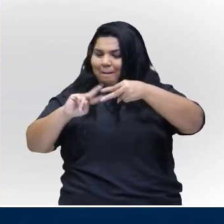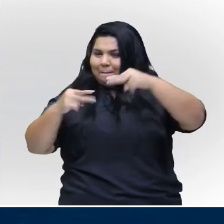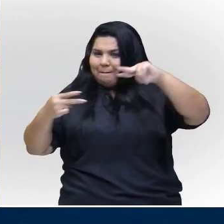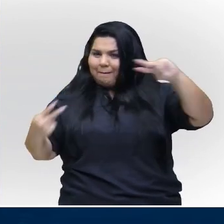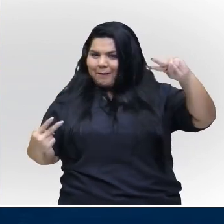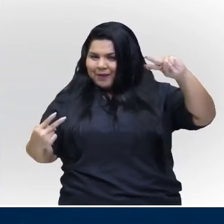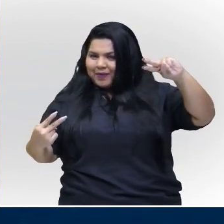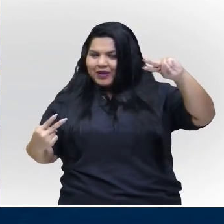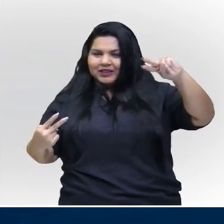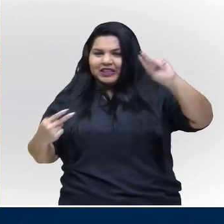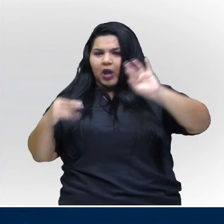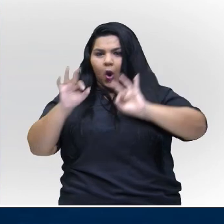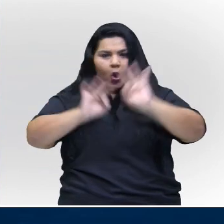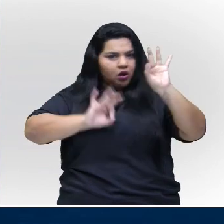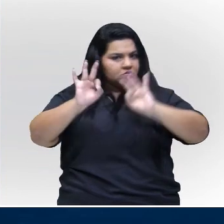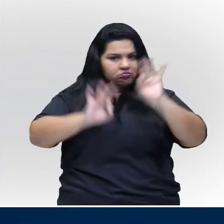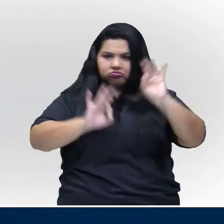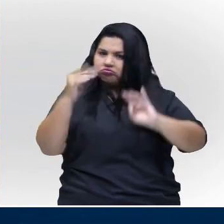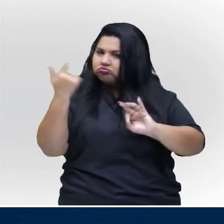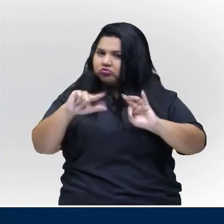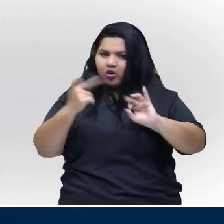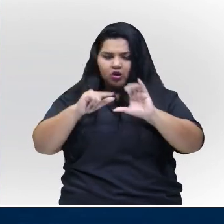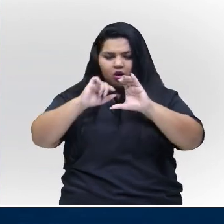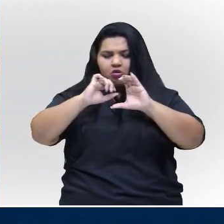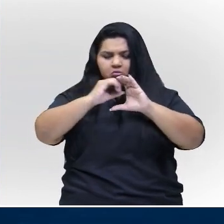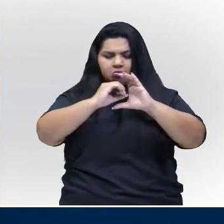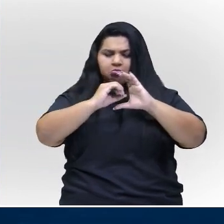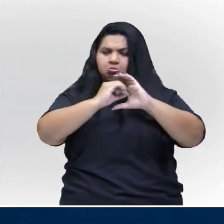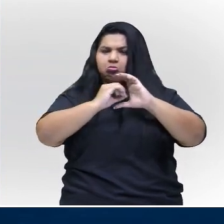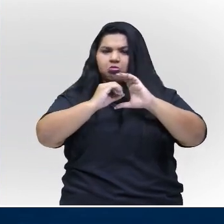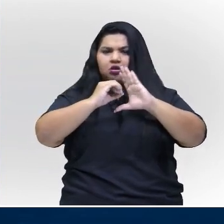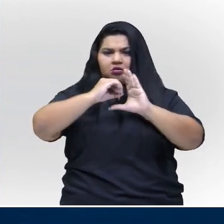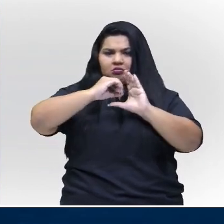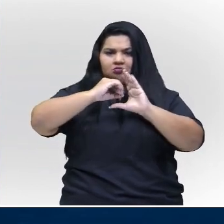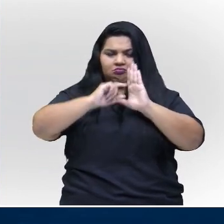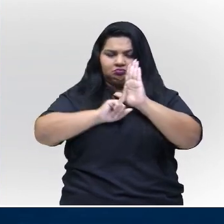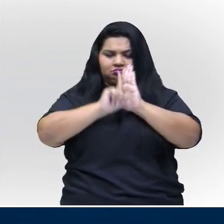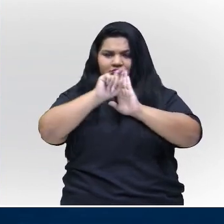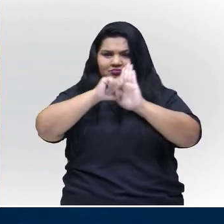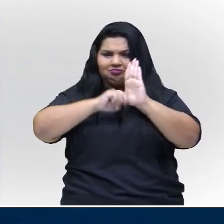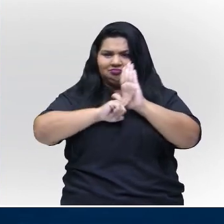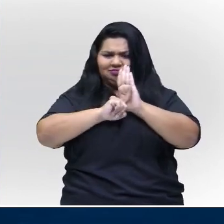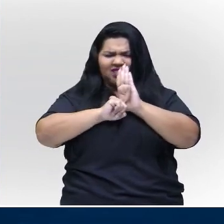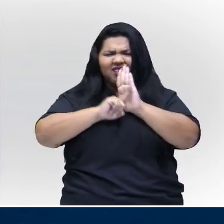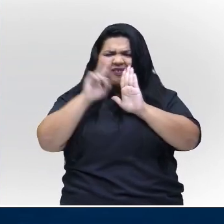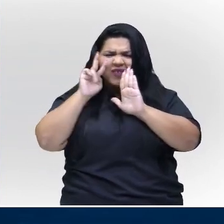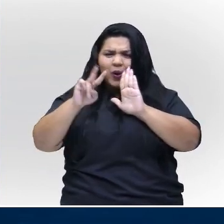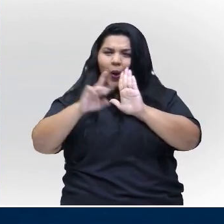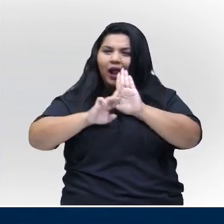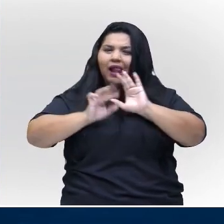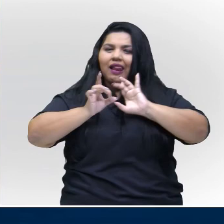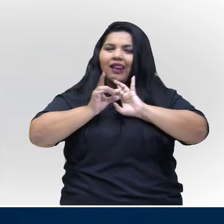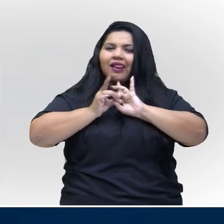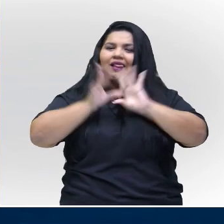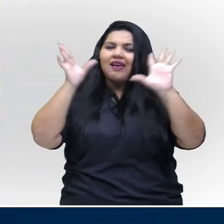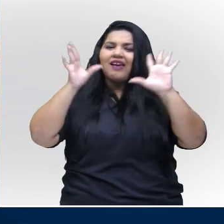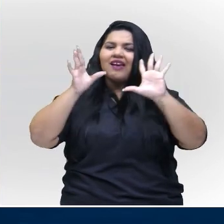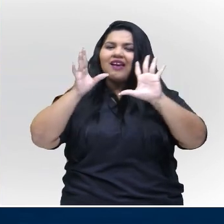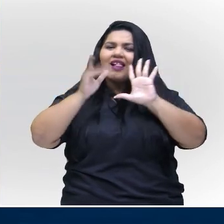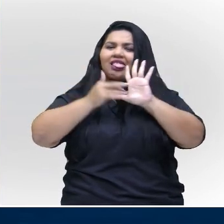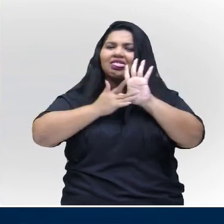organizado, né, dentro de um núcleo, protegido por uma membrana. Simplesmente o material genético dessa bactéria ele vai ficar